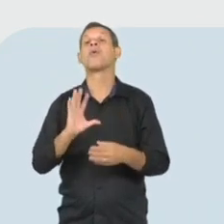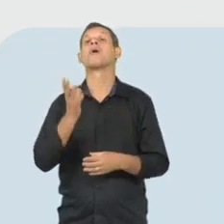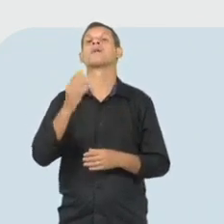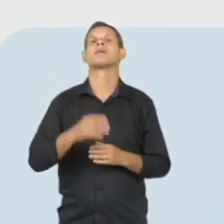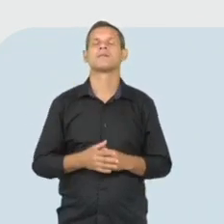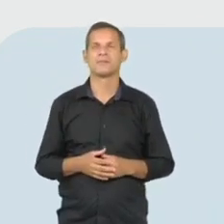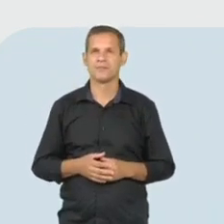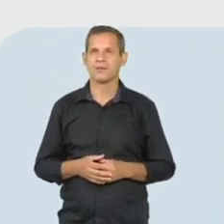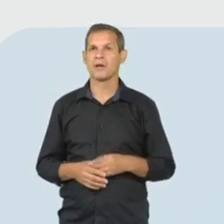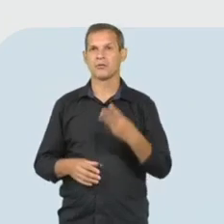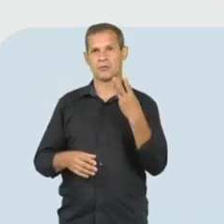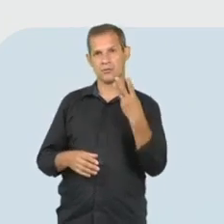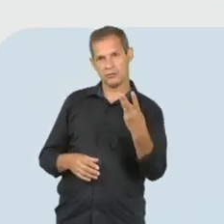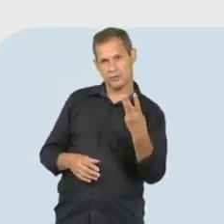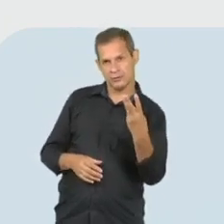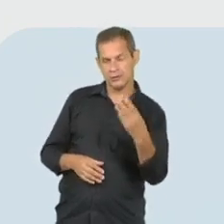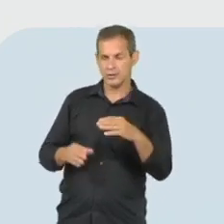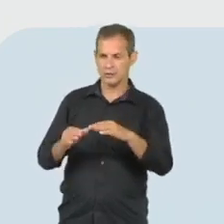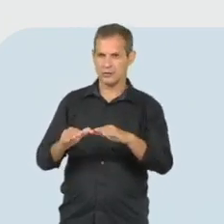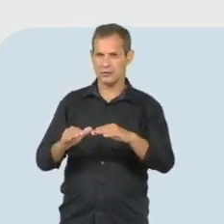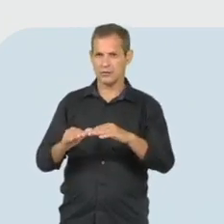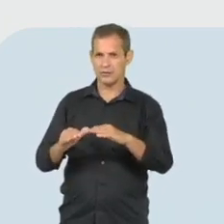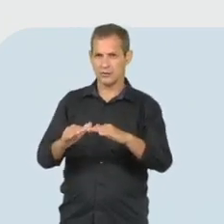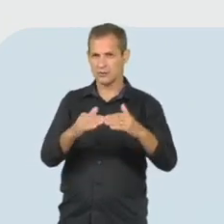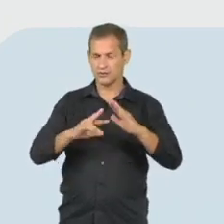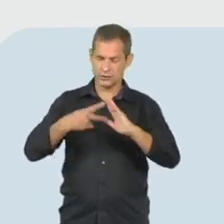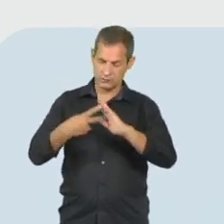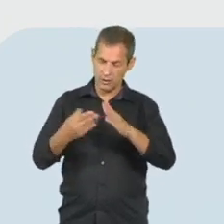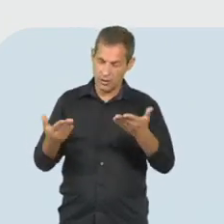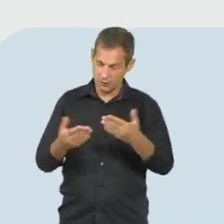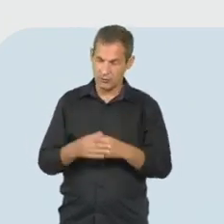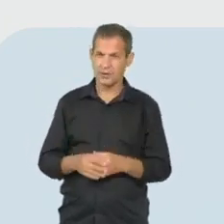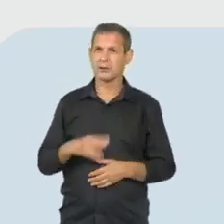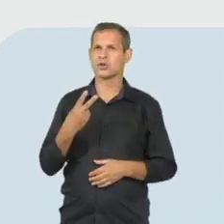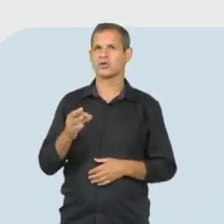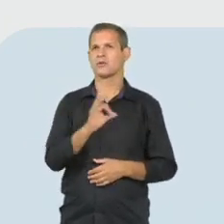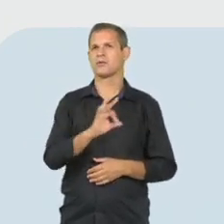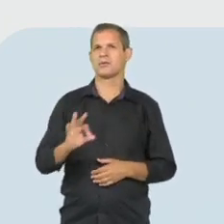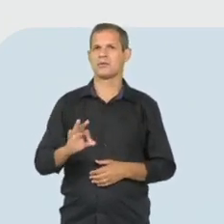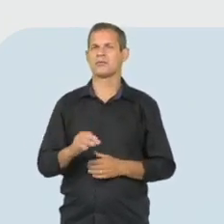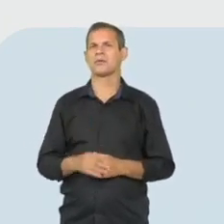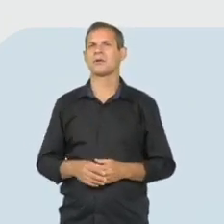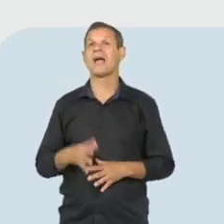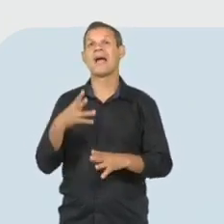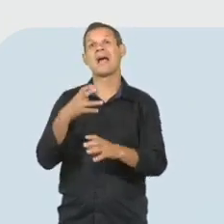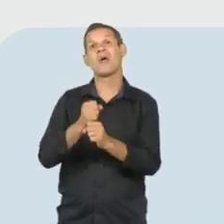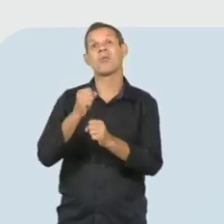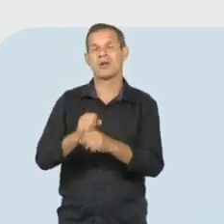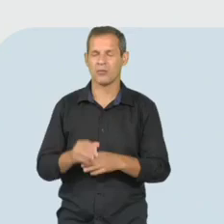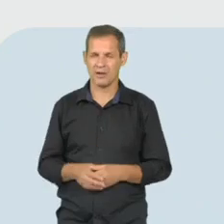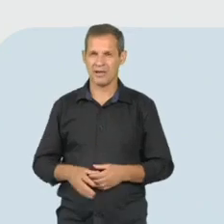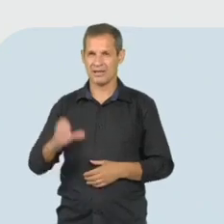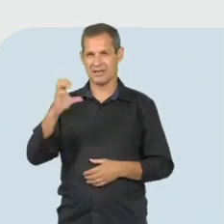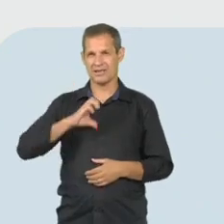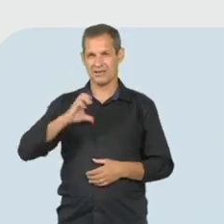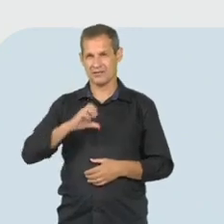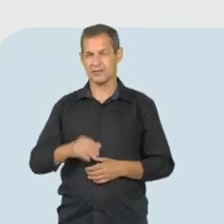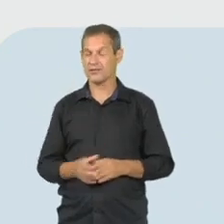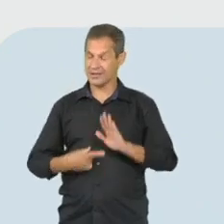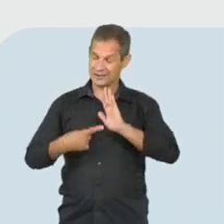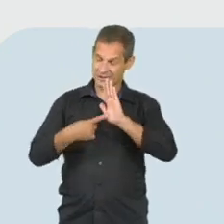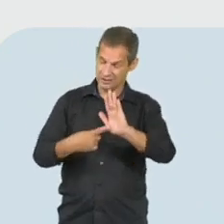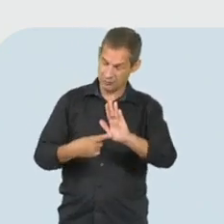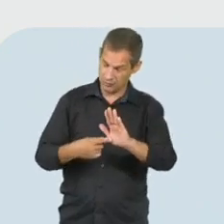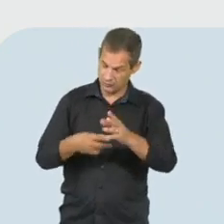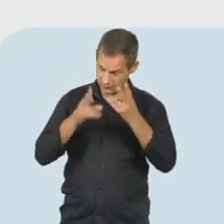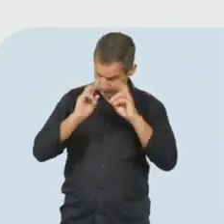funcionar. Passo 3, o nível de significância a gente está colocando aqui de 2%. Para calcular a estatística a partir da amostra vai